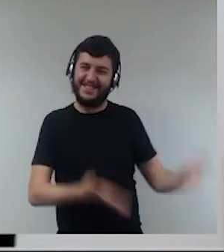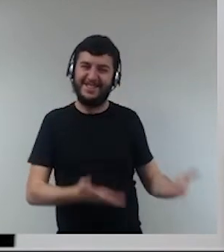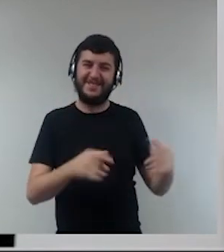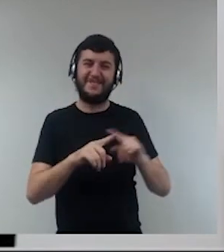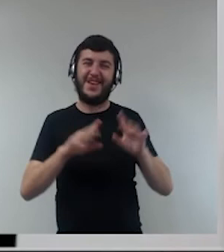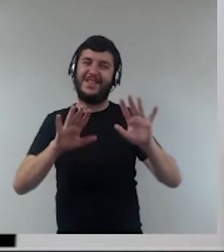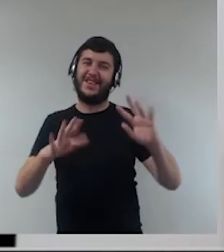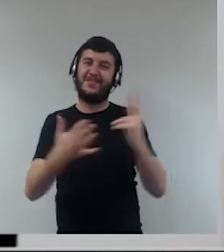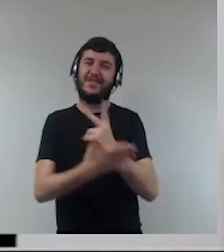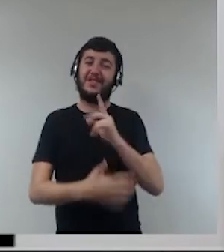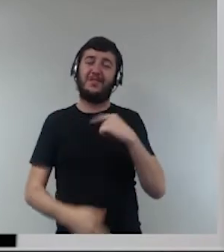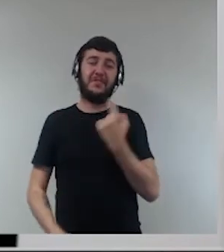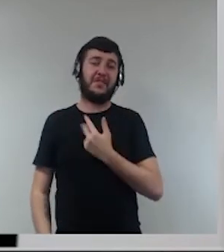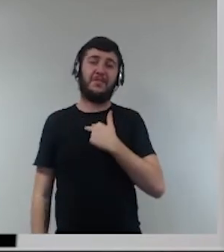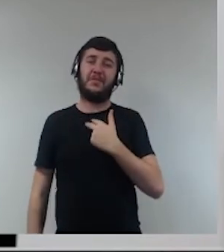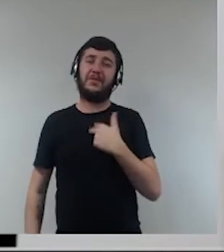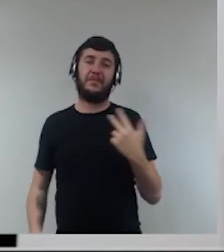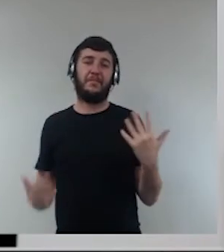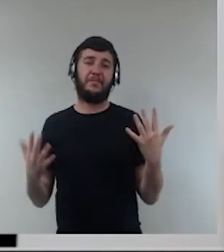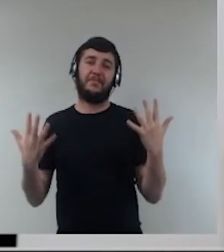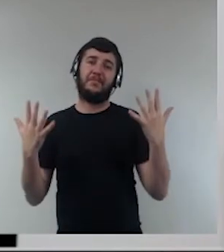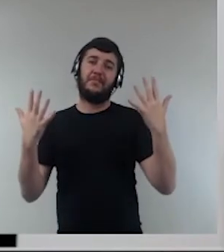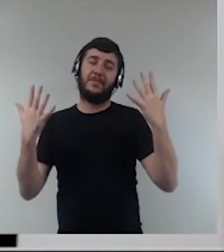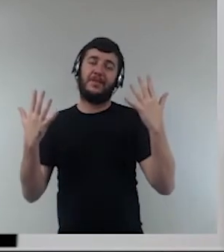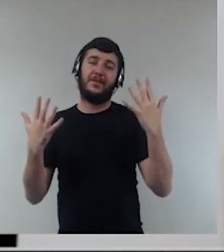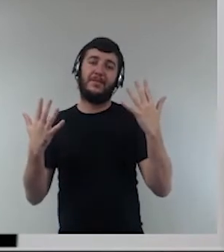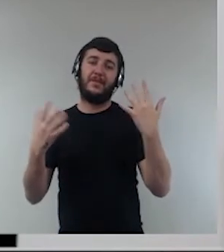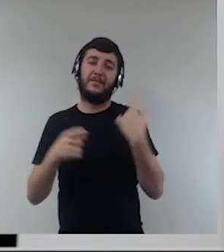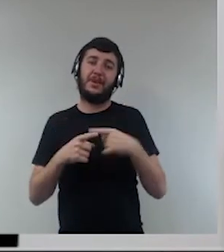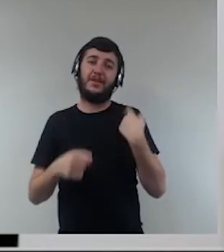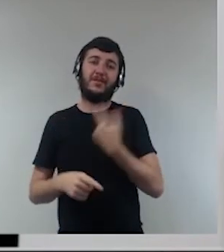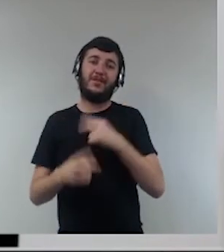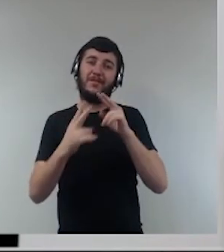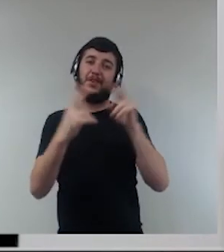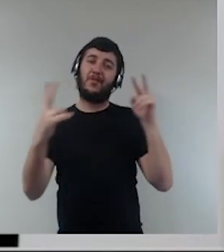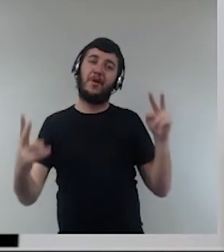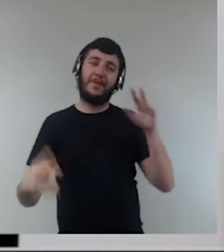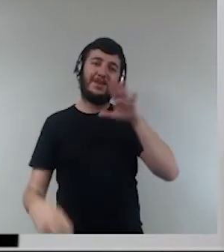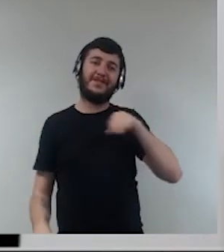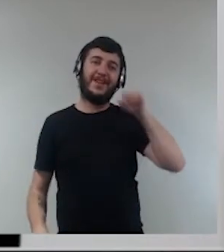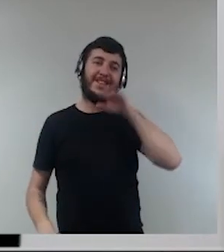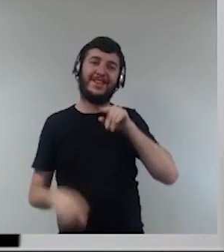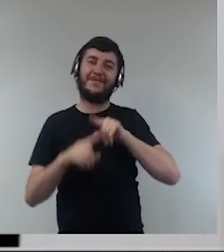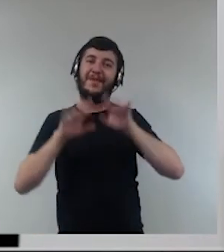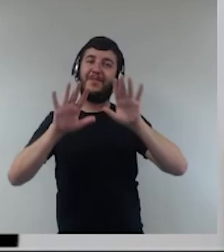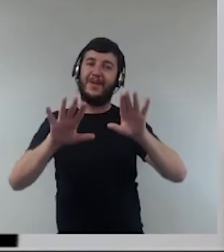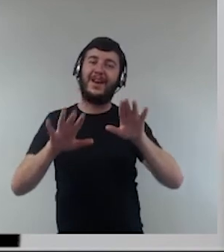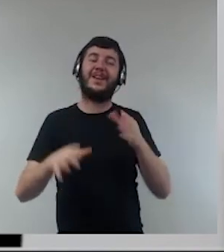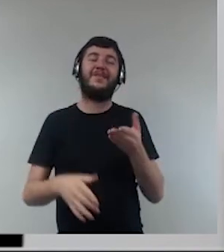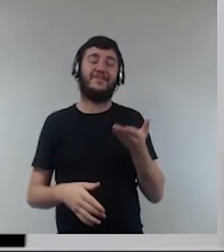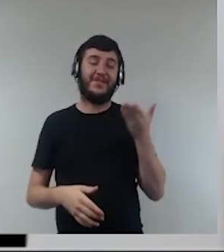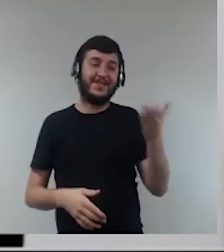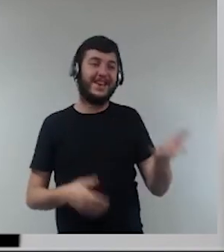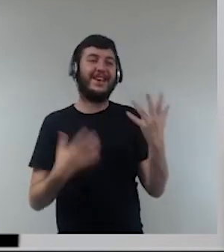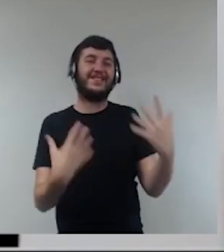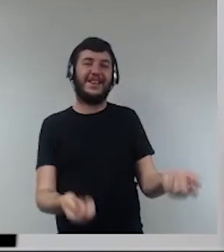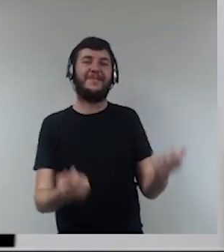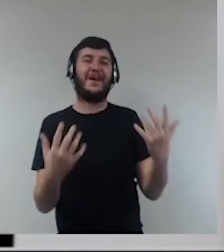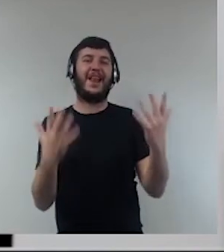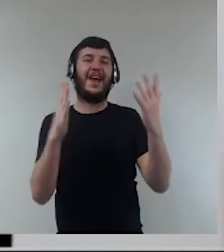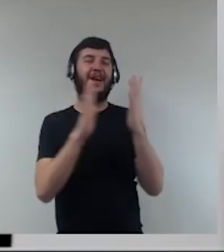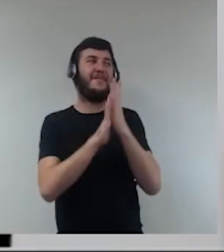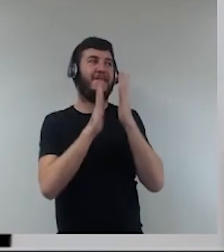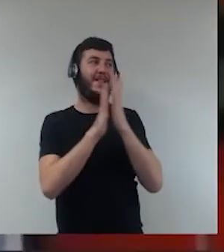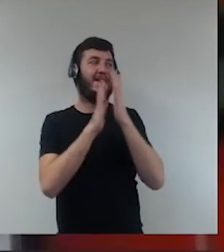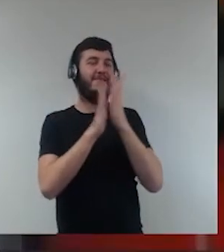gente não pode lhe aplaudir, porque estamos virtualmente falando, mas receba os aplausos de longe. Muito obrigado, pessoal, pela atenção.